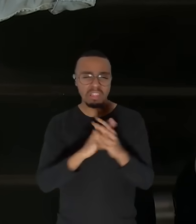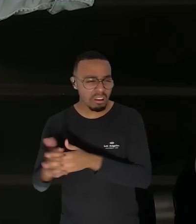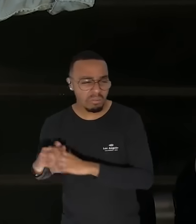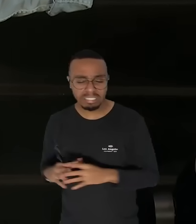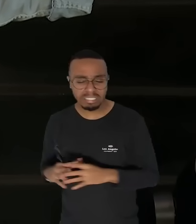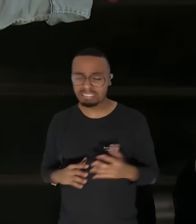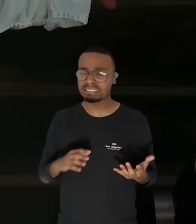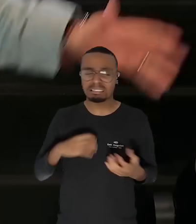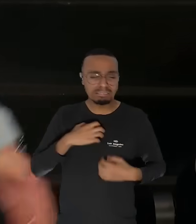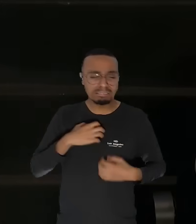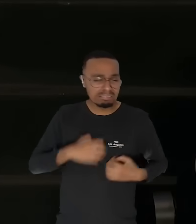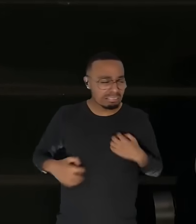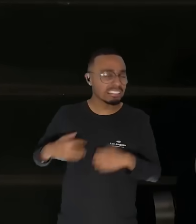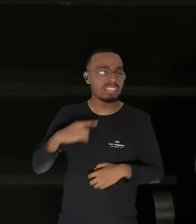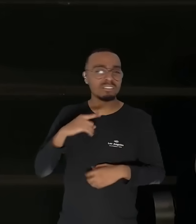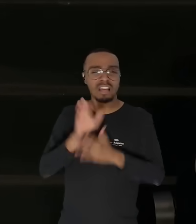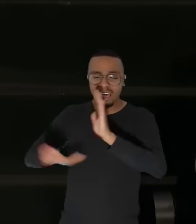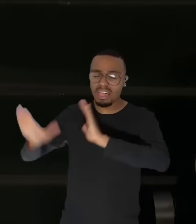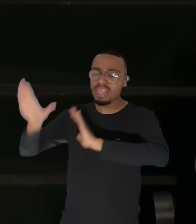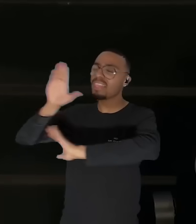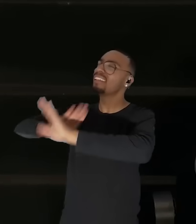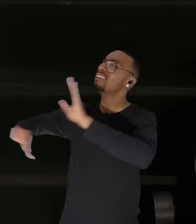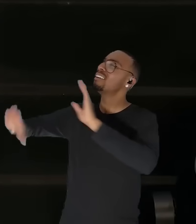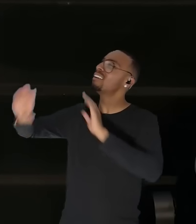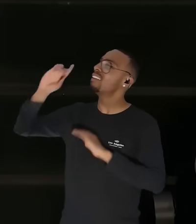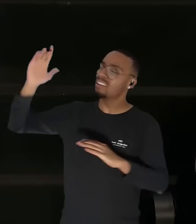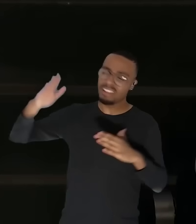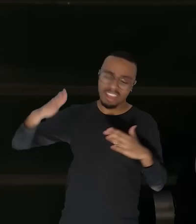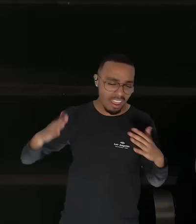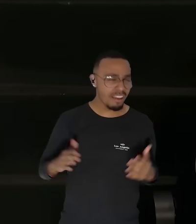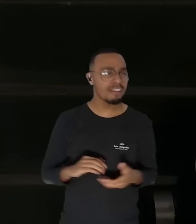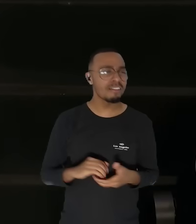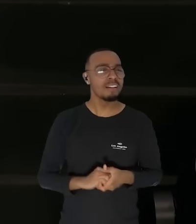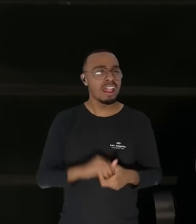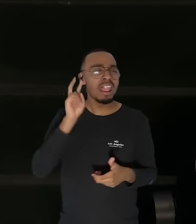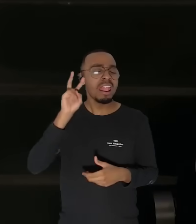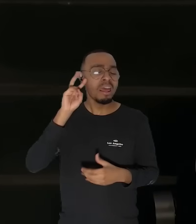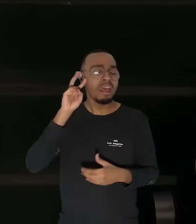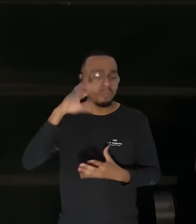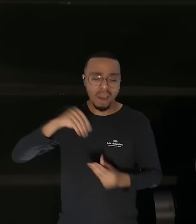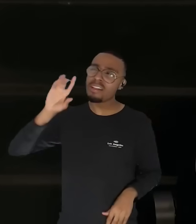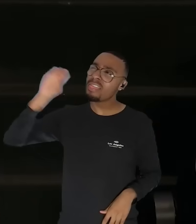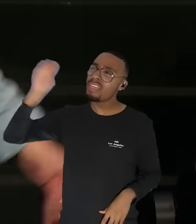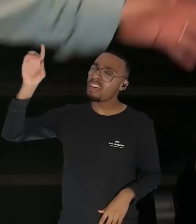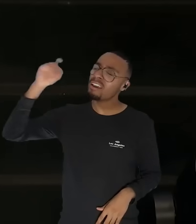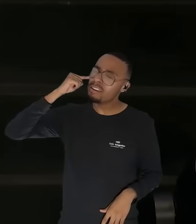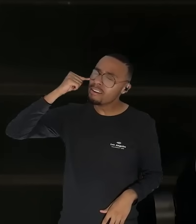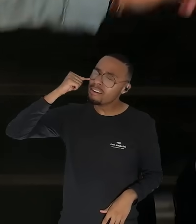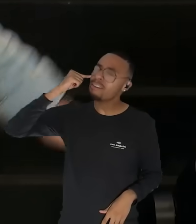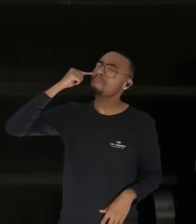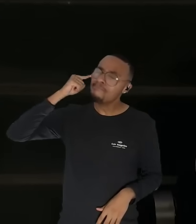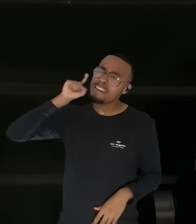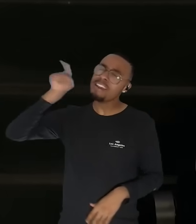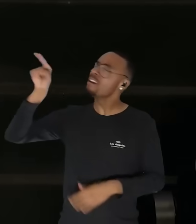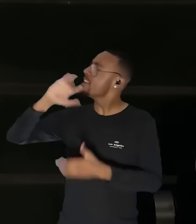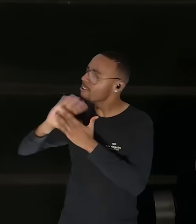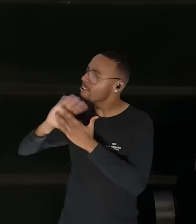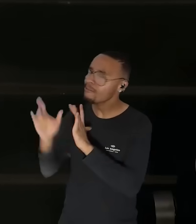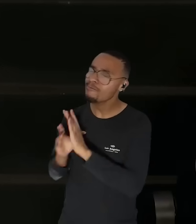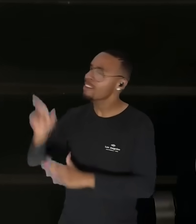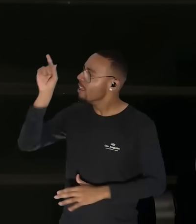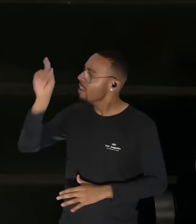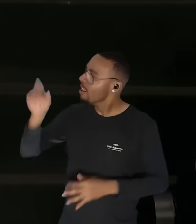tua boca, enche a tua boca de aleluia. Lembra a tua alma quem Ele é. Lembra a tua alma quem Ele é. Toda tempestade em segredo.